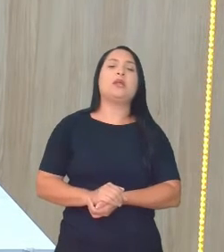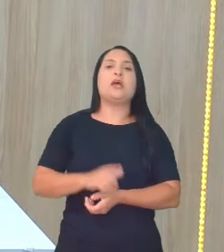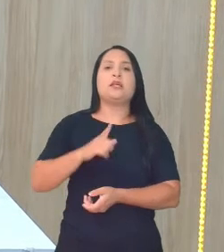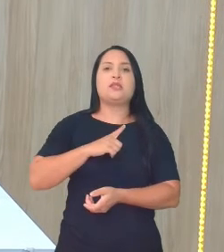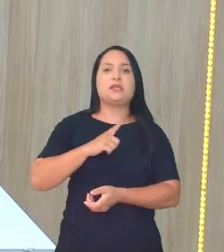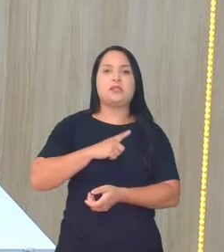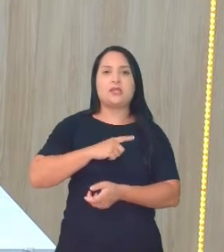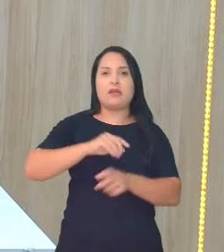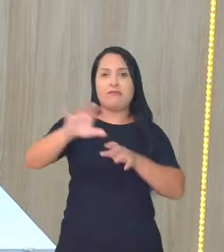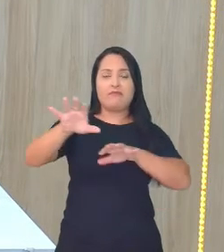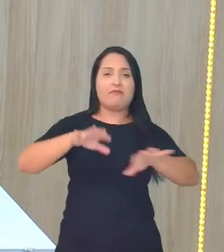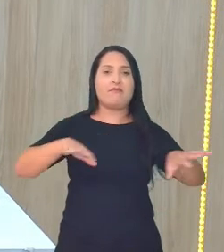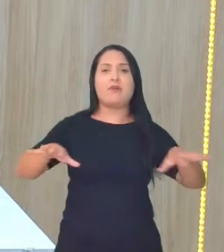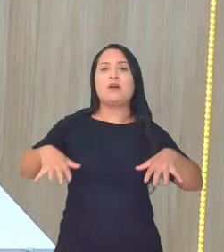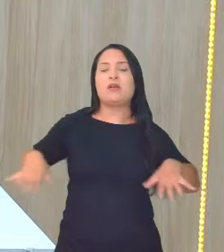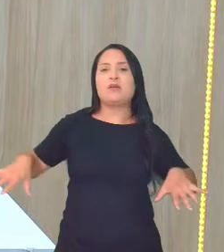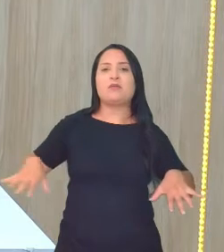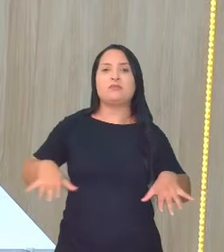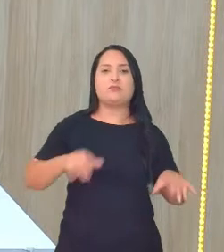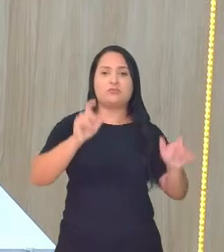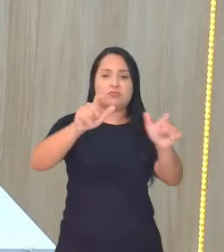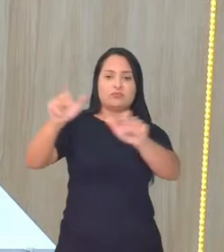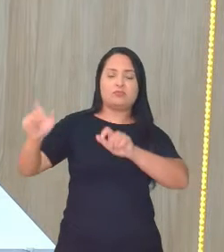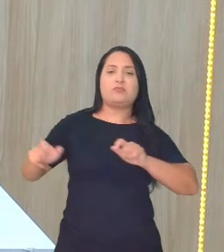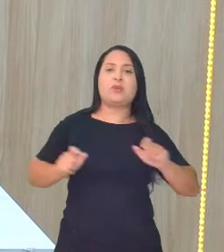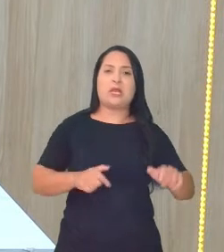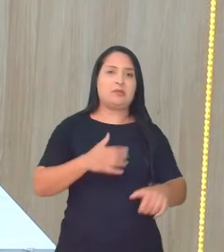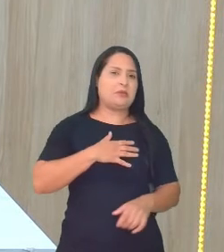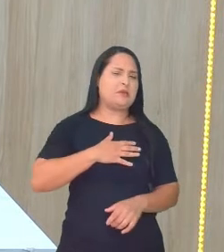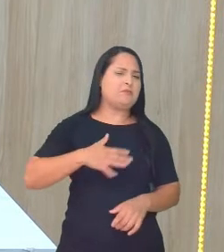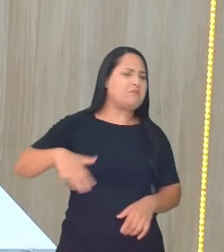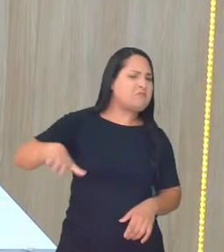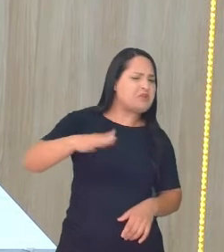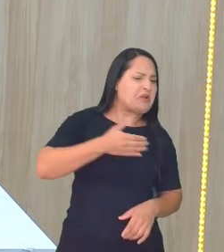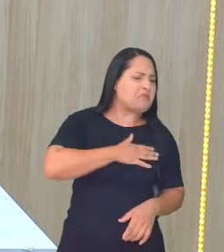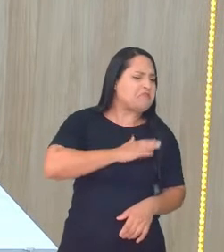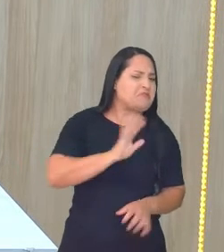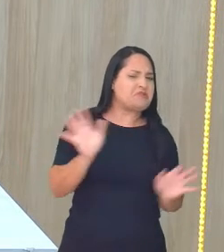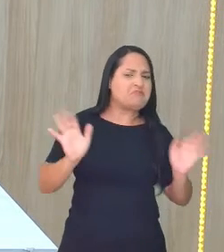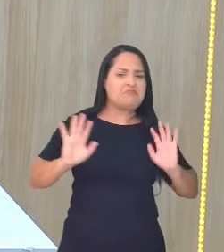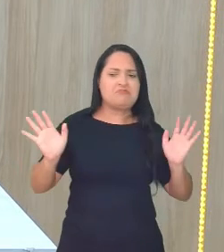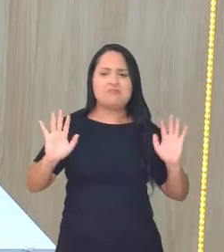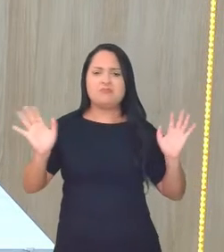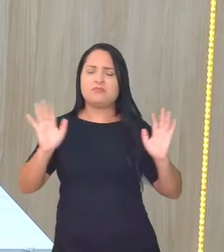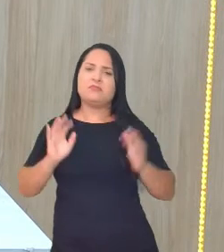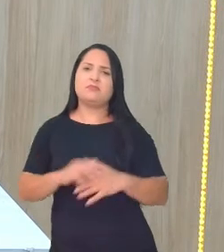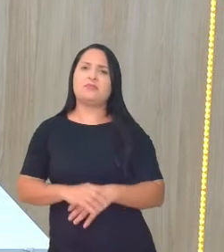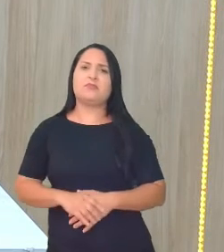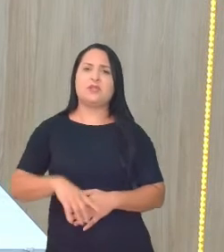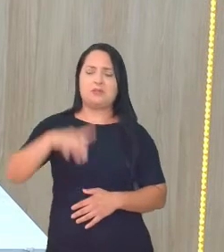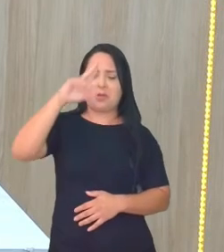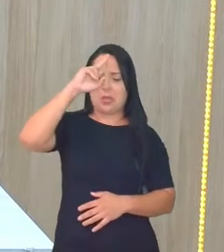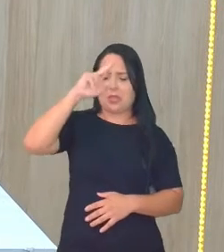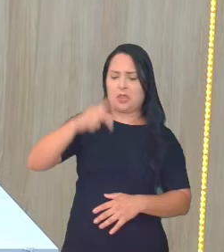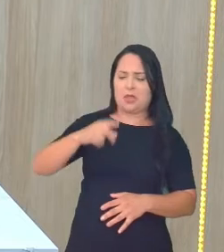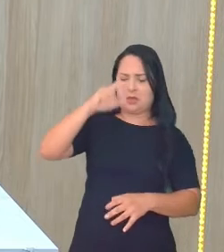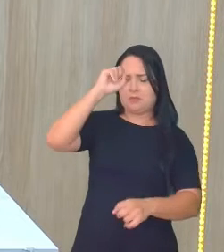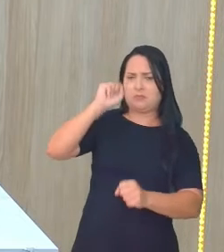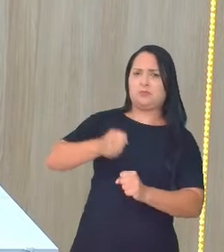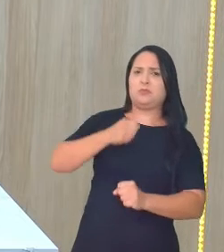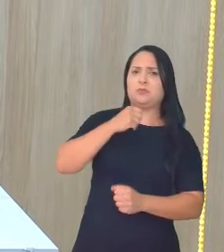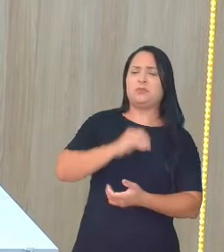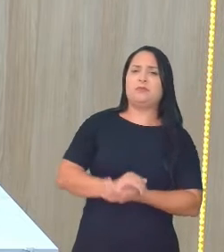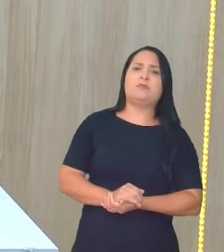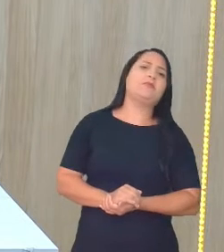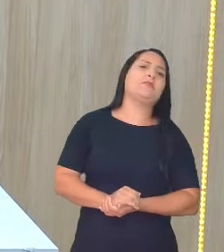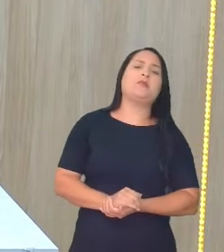em vários pontos do país não se estava gostando muito, não, né? Isso. Não só desse autoritarismo, né? Dessa